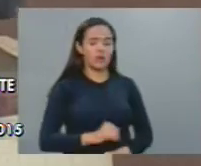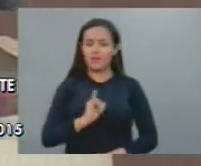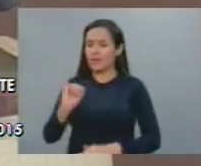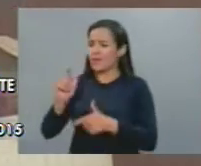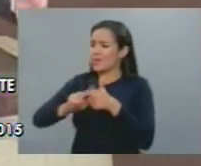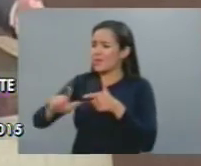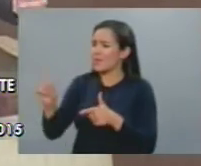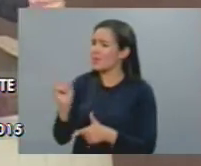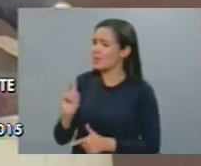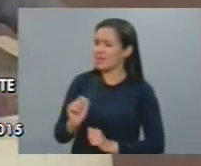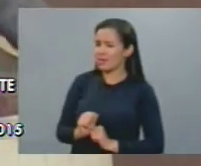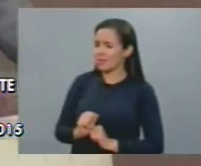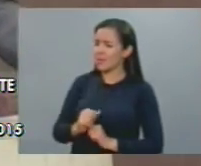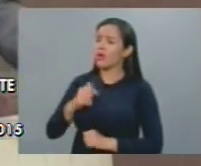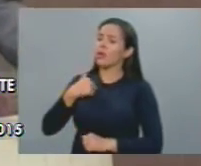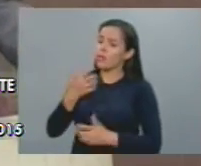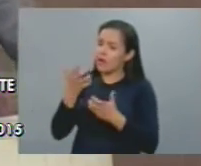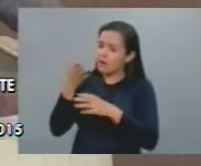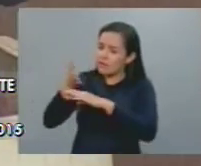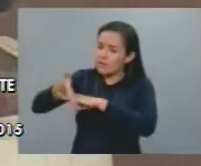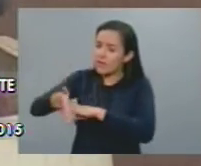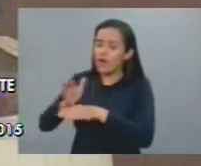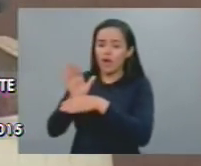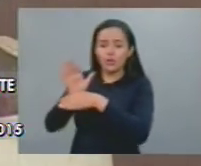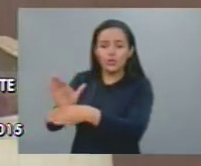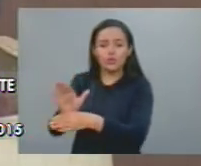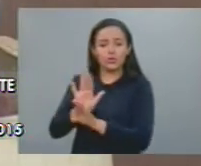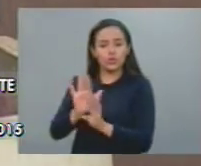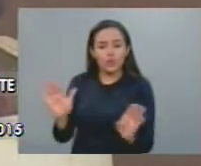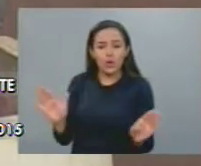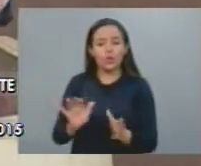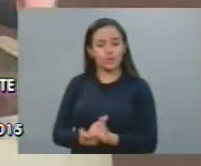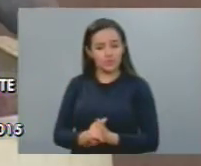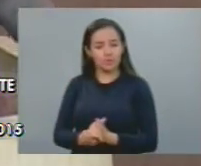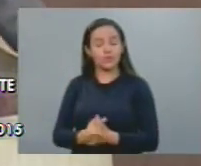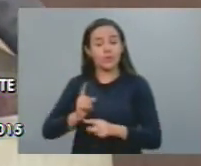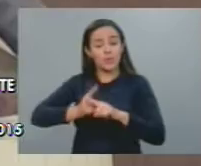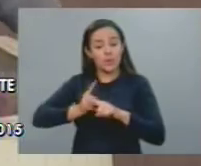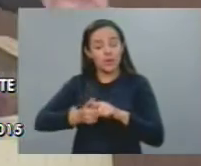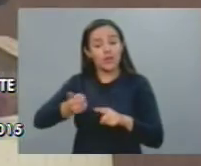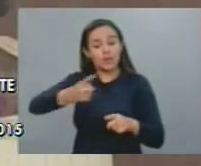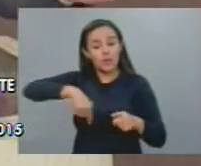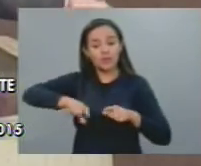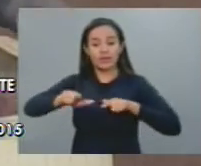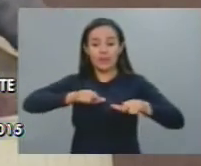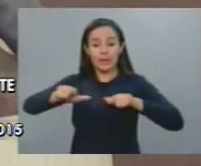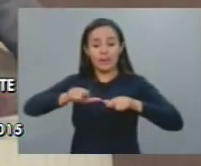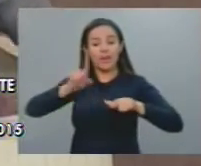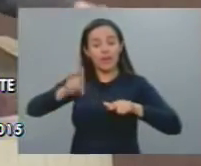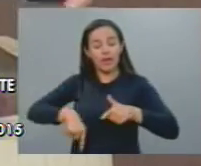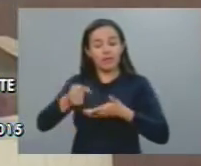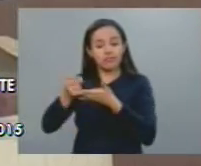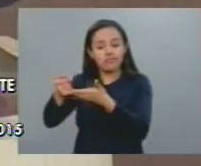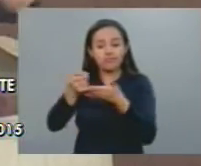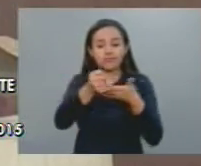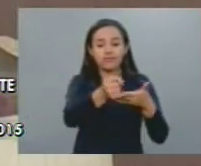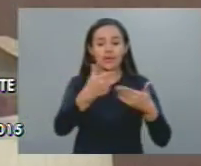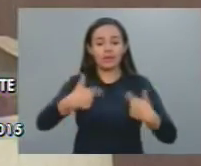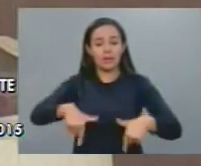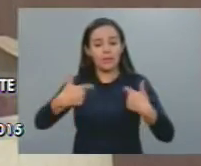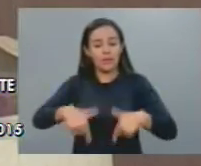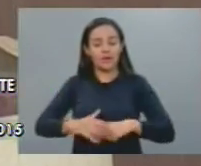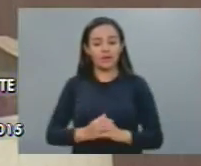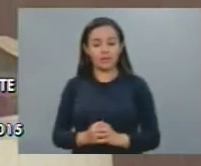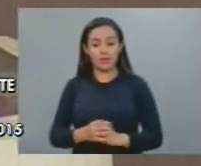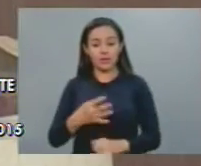me sinto muito feliz de estar podendo servir, porque a legitimidade ela vem da luta e do serviço. Então não tem problema algum. Eu disse, 4,5 milhões